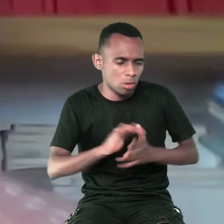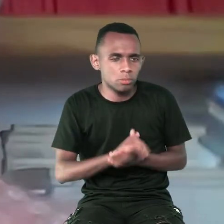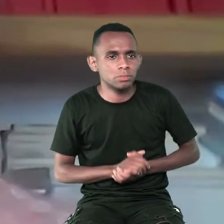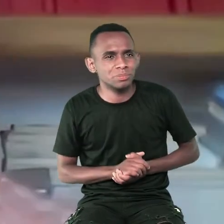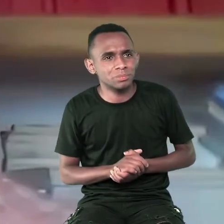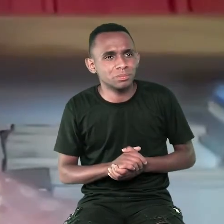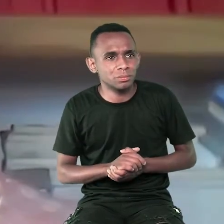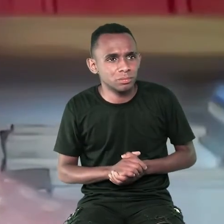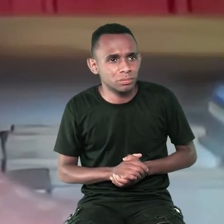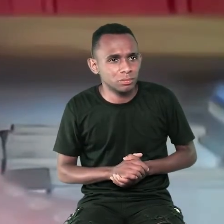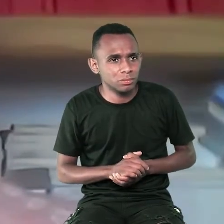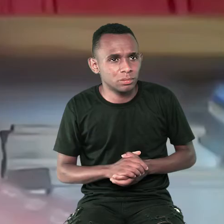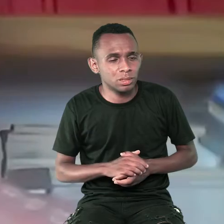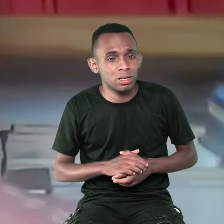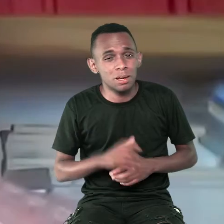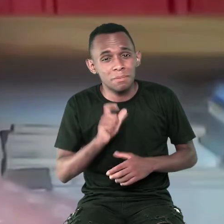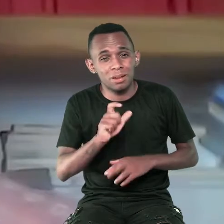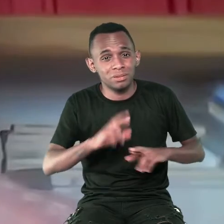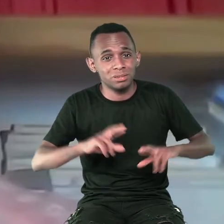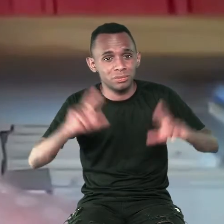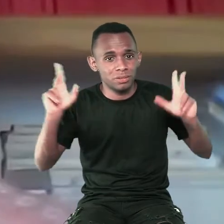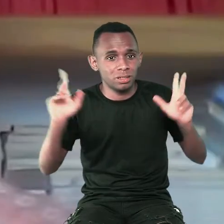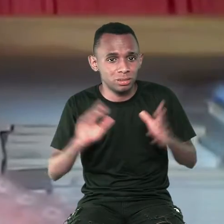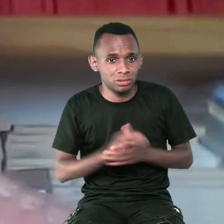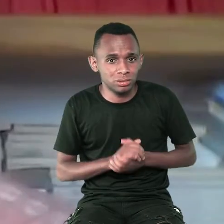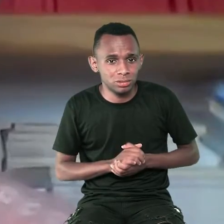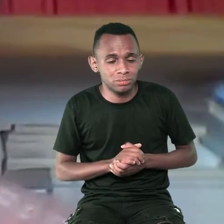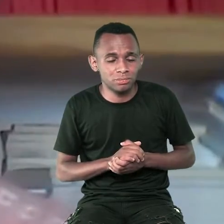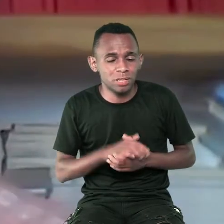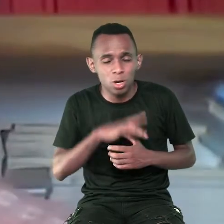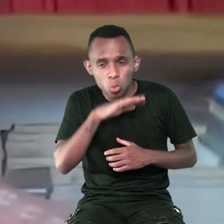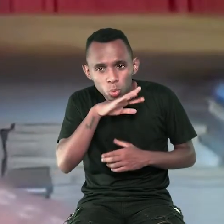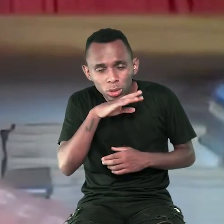palavra é ruim, né, a palavra diferente é ruim, mas